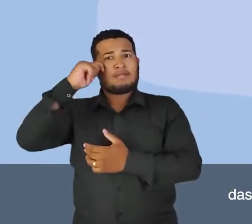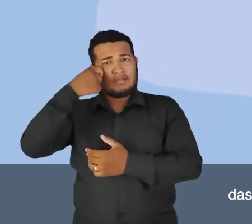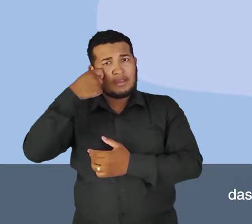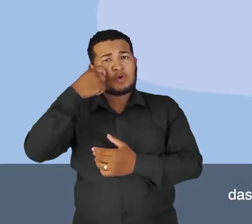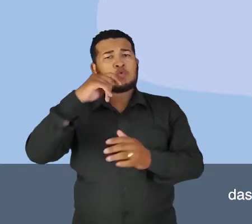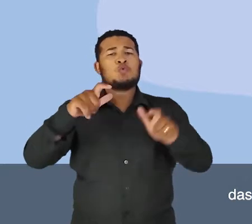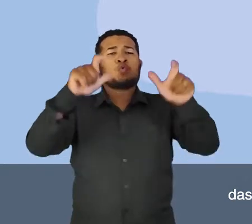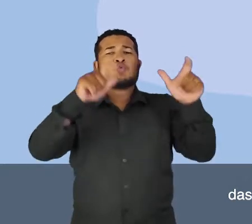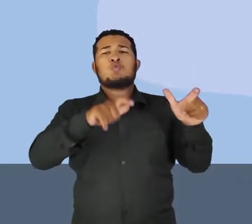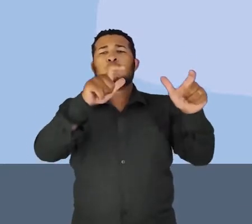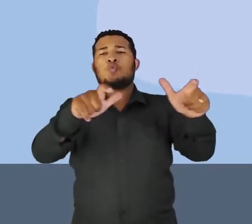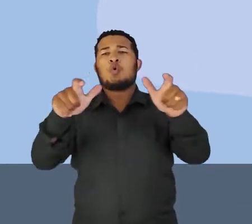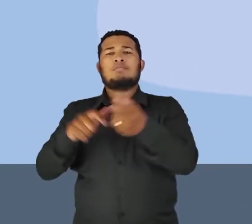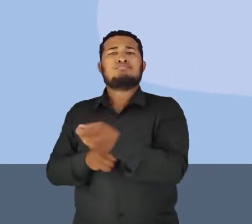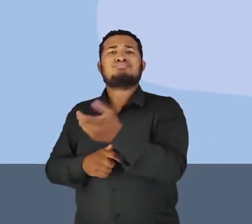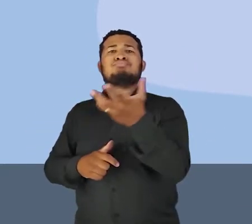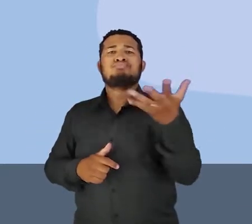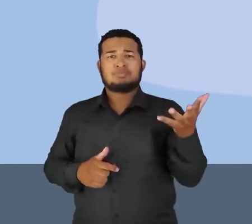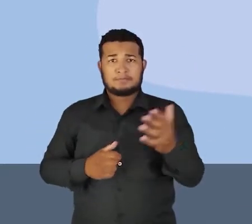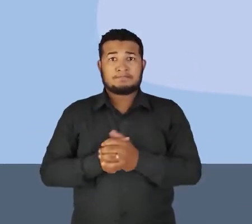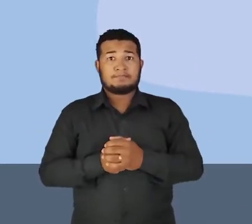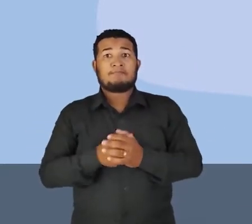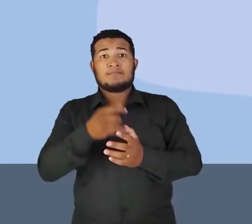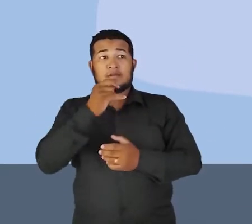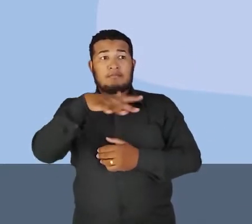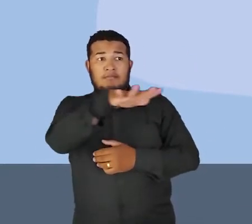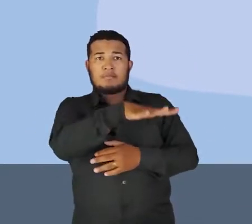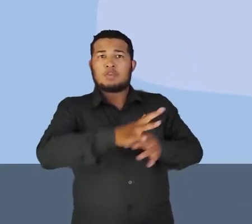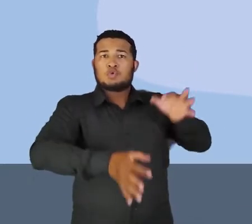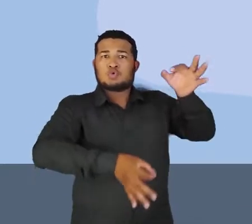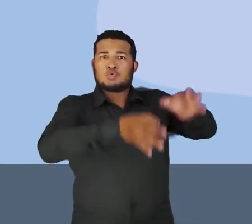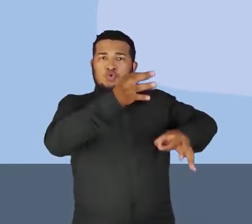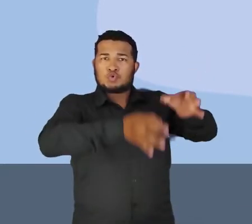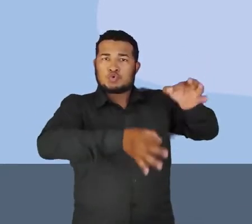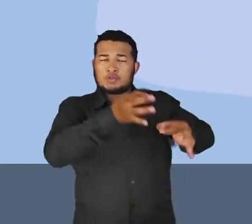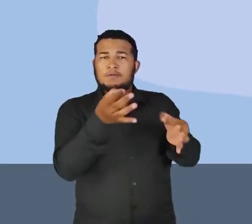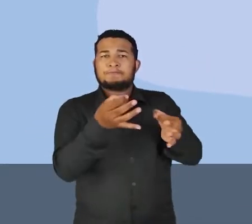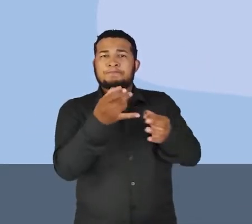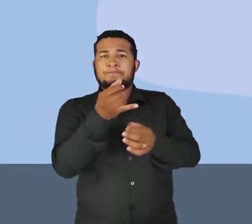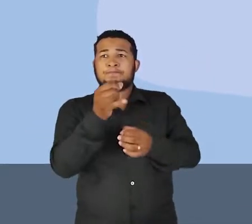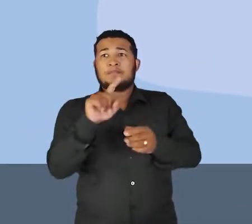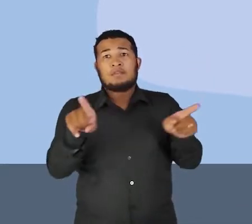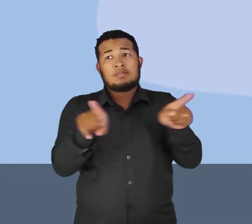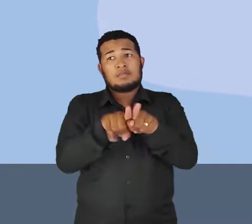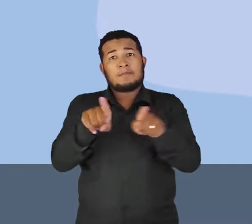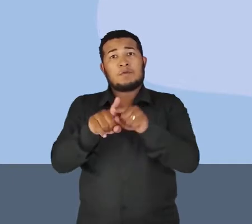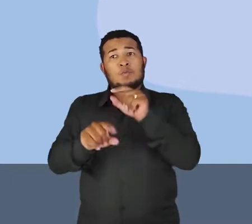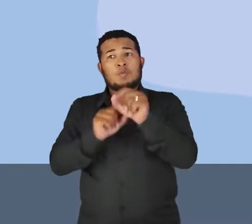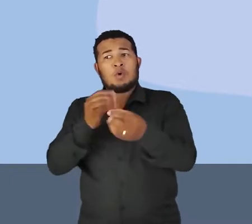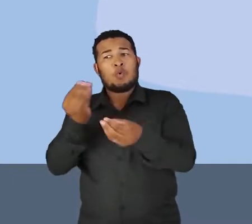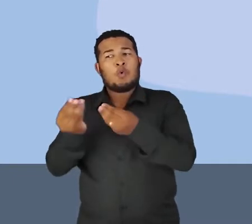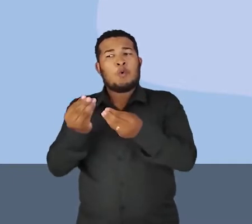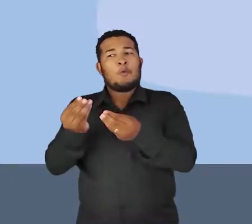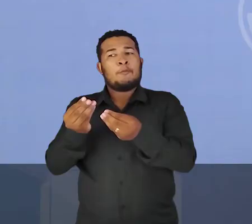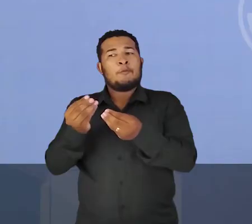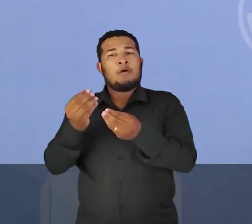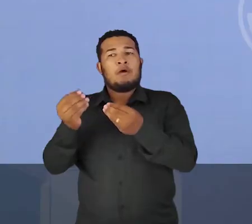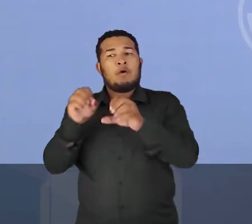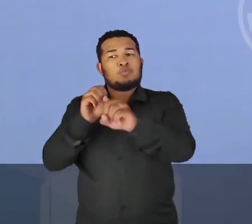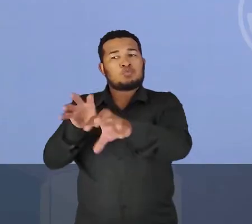da sociedade, tanto no sistema de justiça, quanto, por exemplo, no acesso à